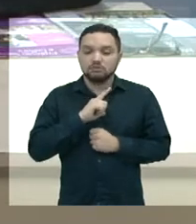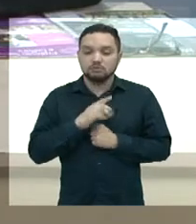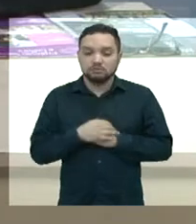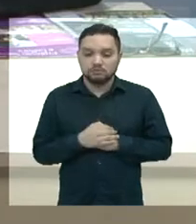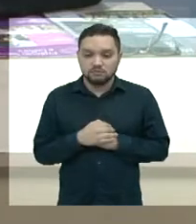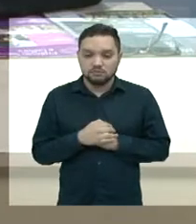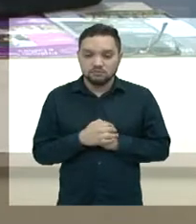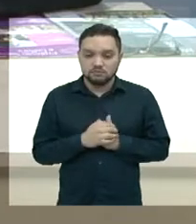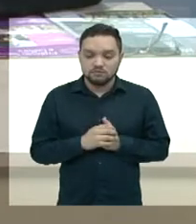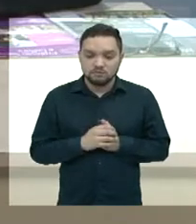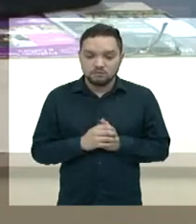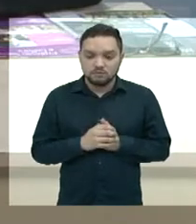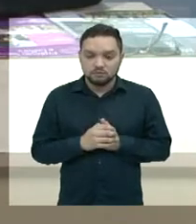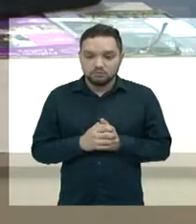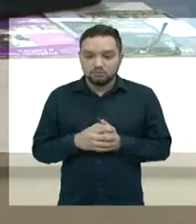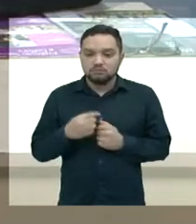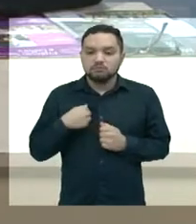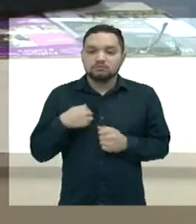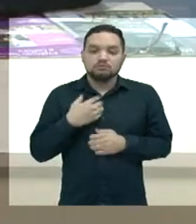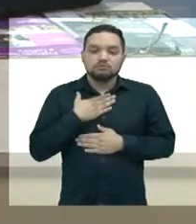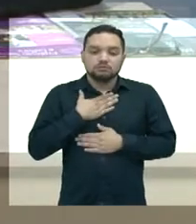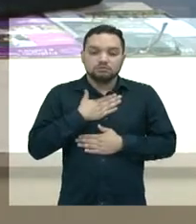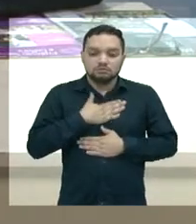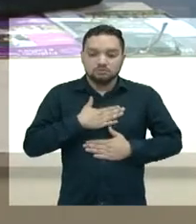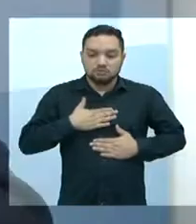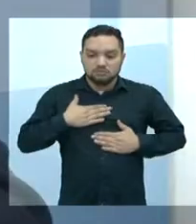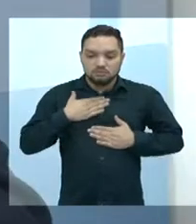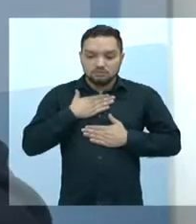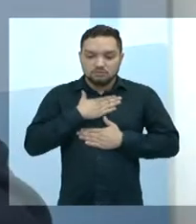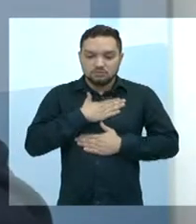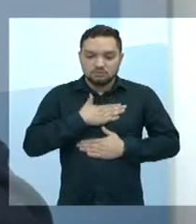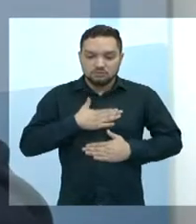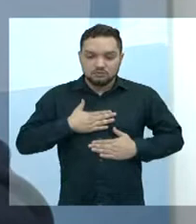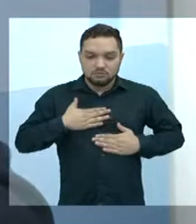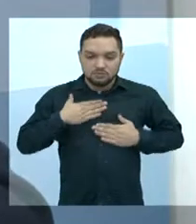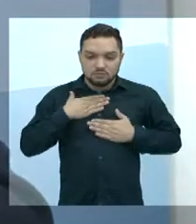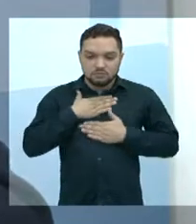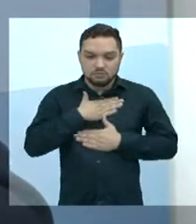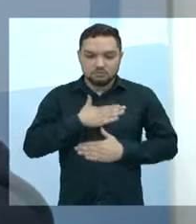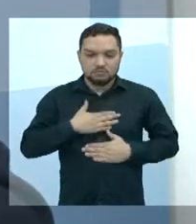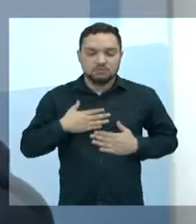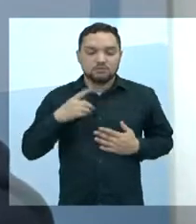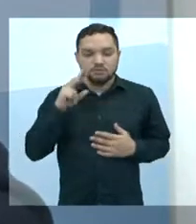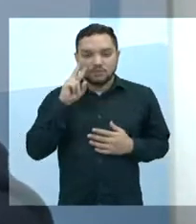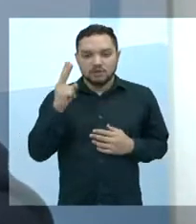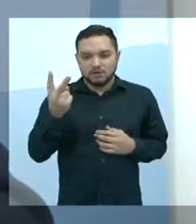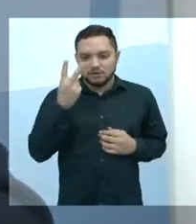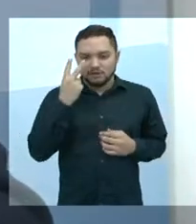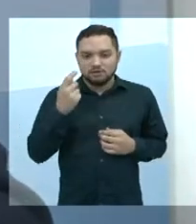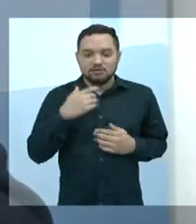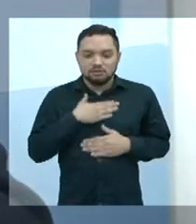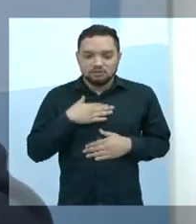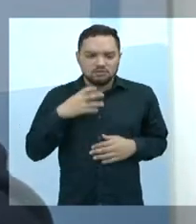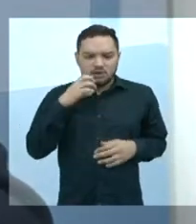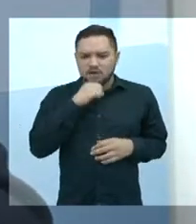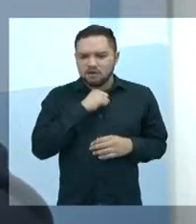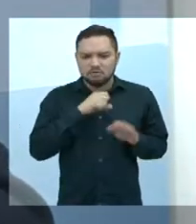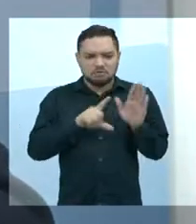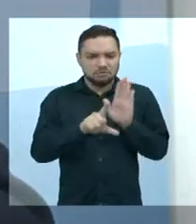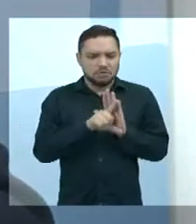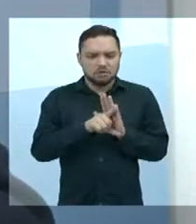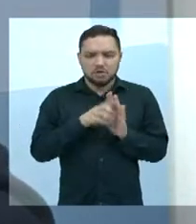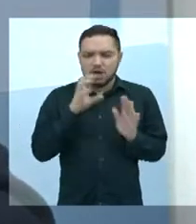estende a outra, né, categoria. E fiquei muito feliz também no reconhecimento disso aí, e rapidamente isso aí se tornou lei,